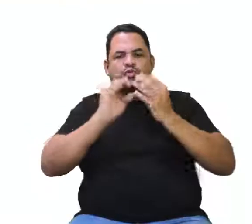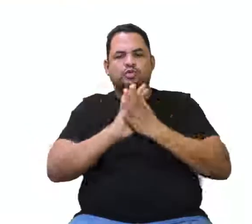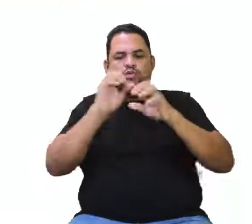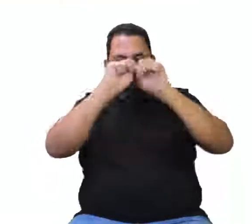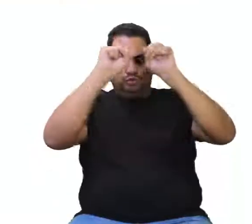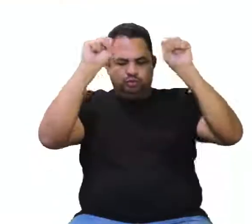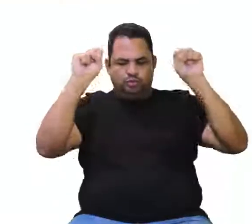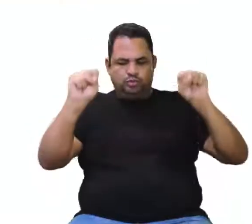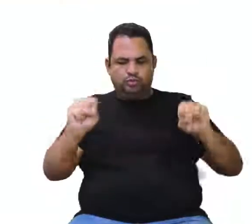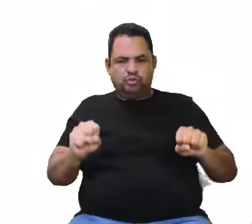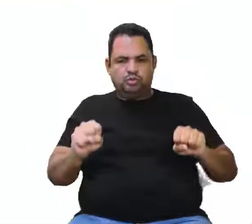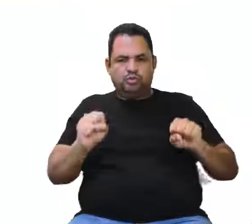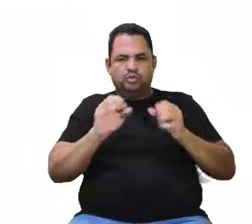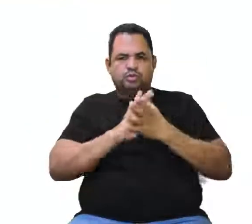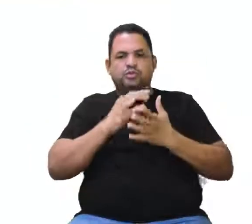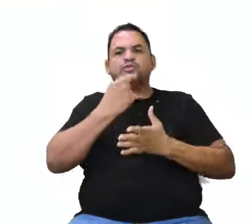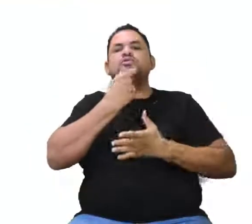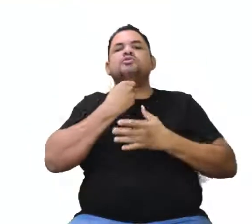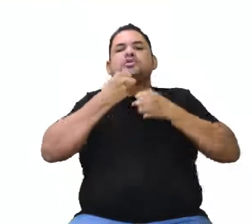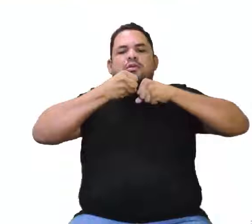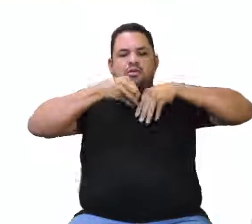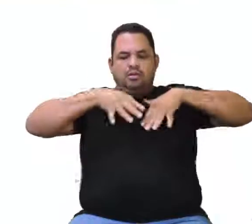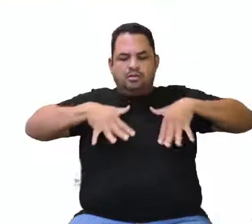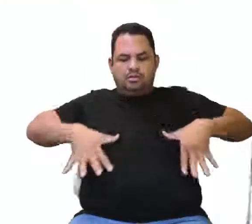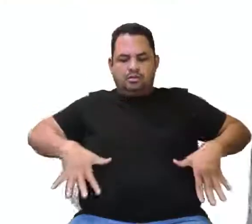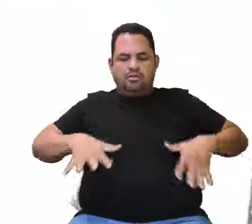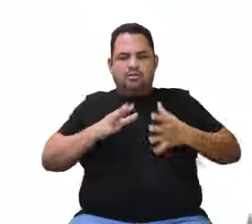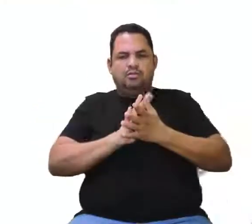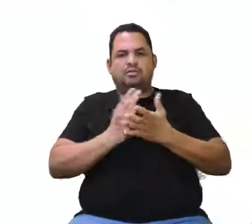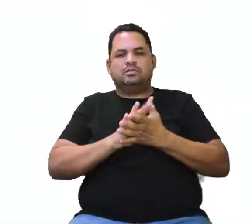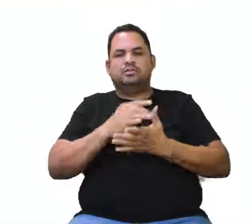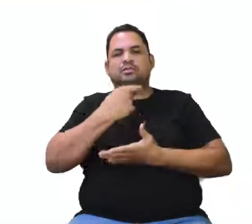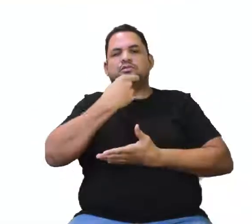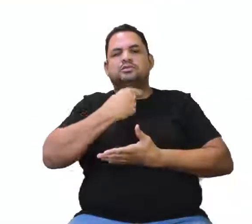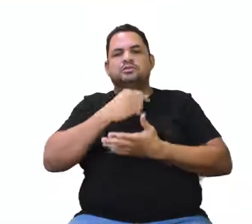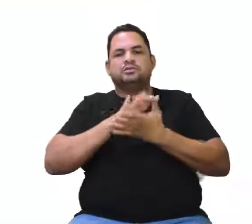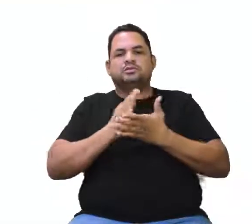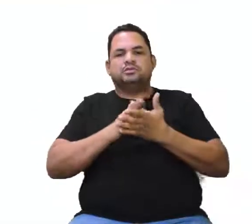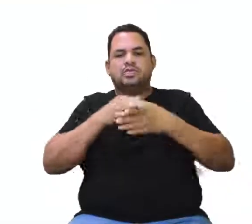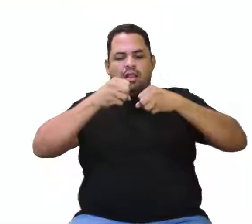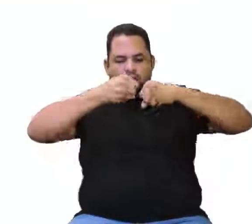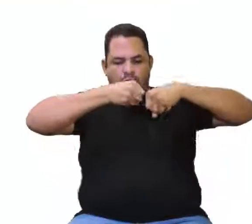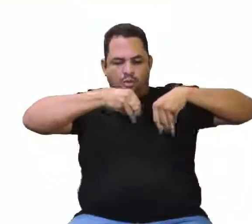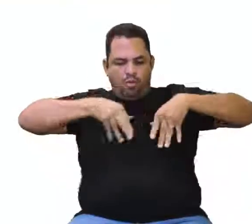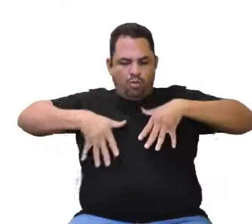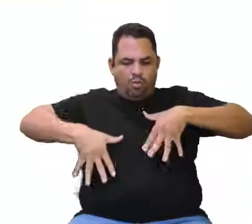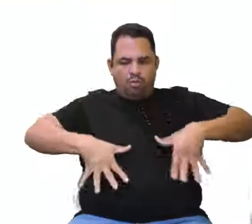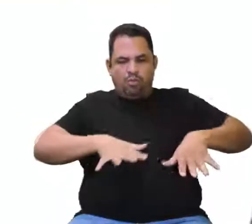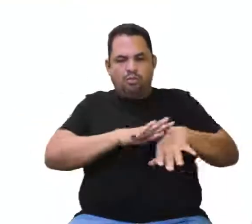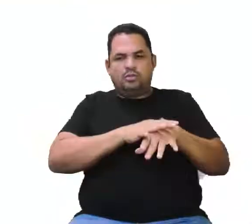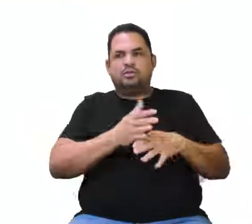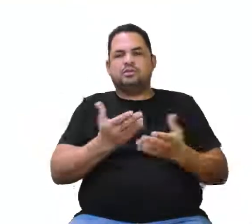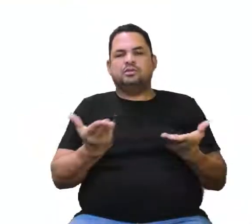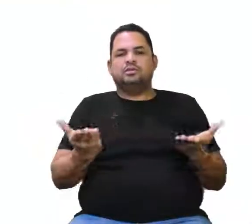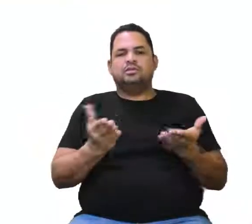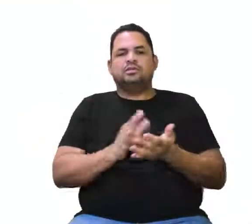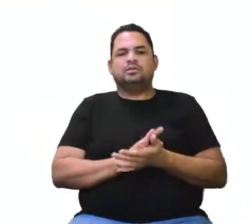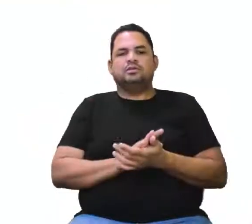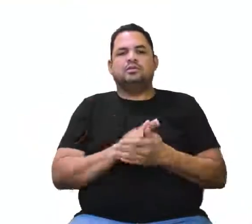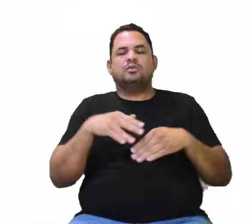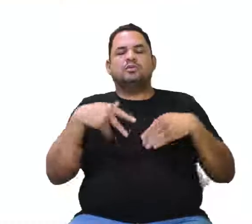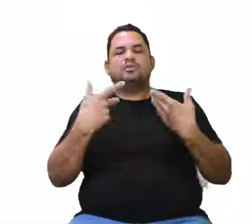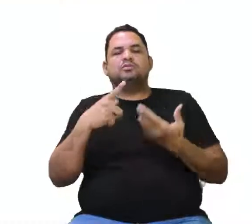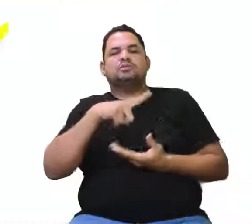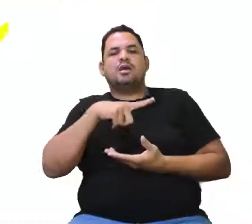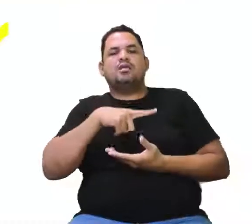nervoso. E aí vai estar associado por quê? Porque ele vai envolver a medula e as raízes nervosas ali. Então, às vezes, quando